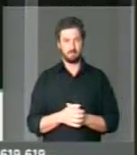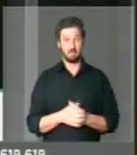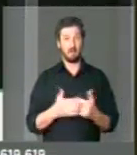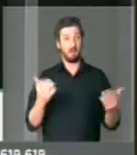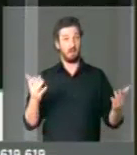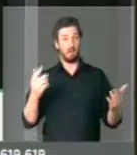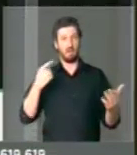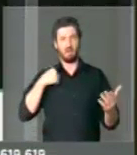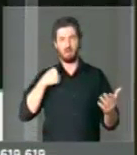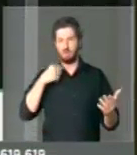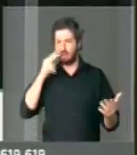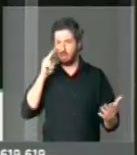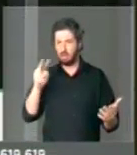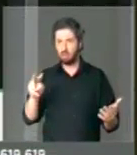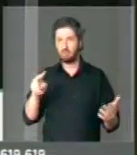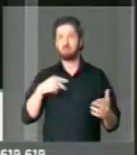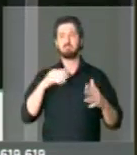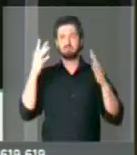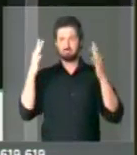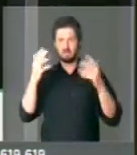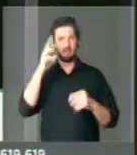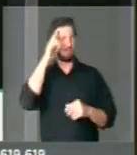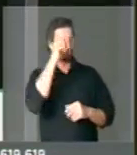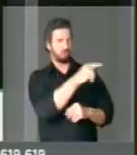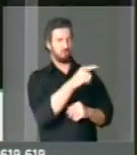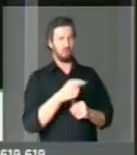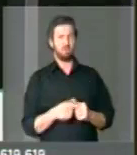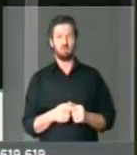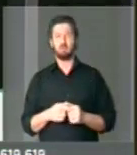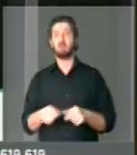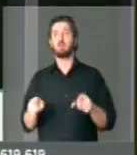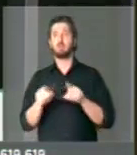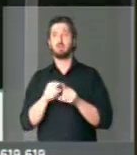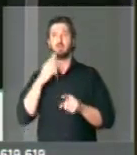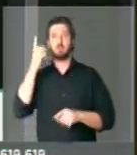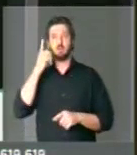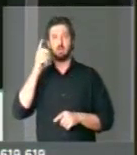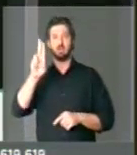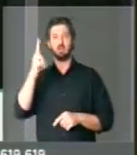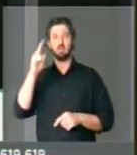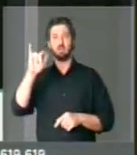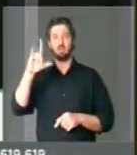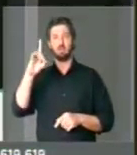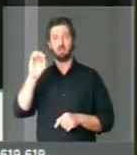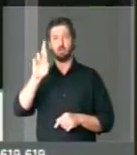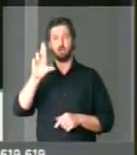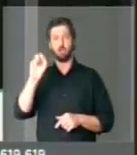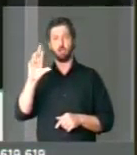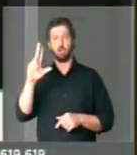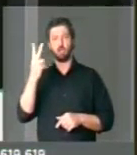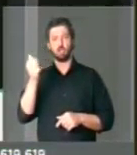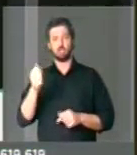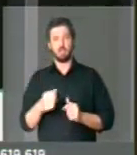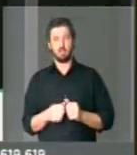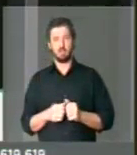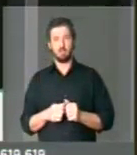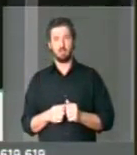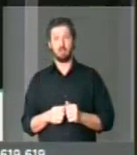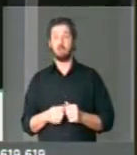E aí eu vi aqui, senhor presidente, eu quero aqui parabenizar a Vossa Excelência, assim como também o deputado Hildo Rocha,